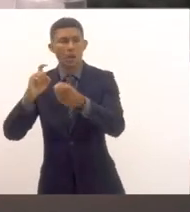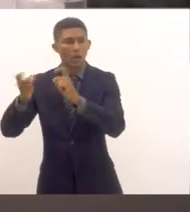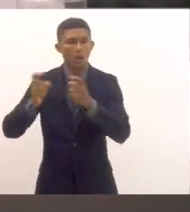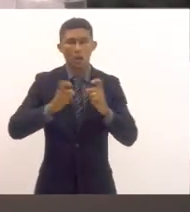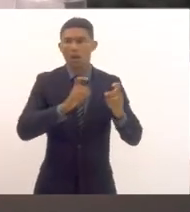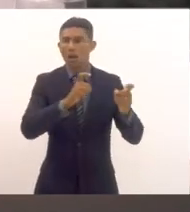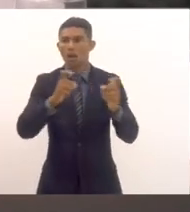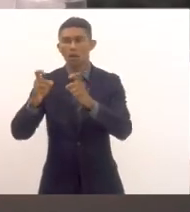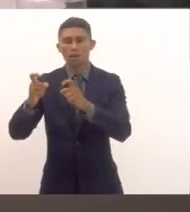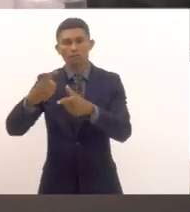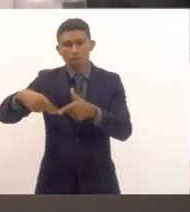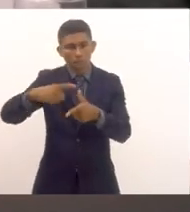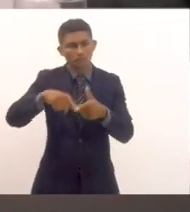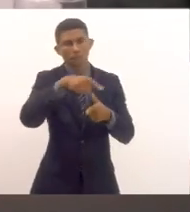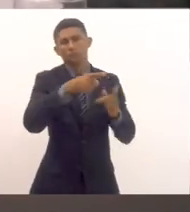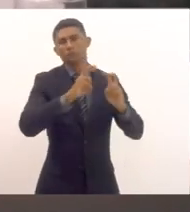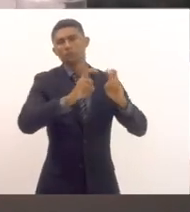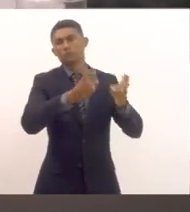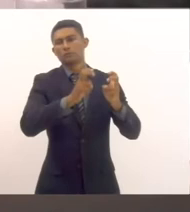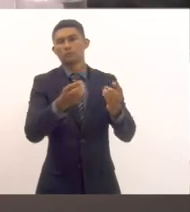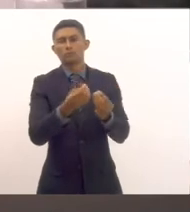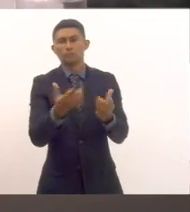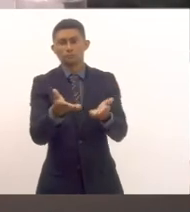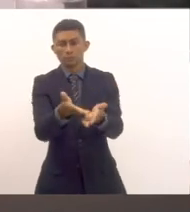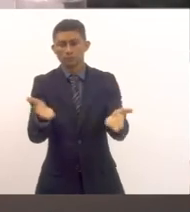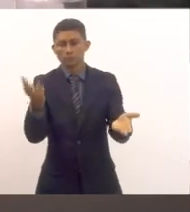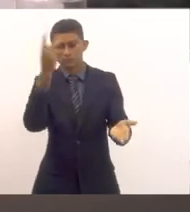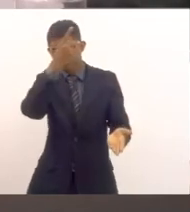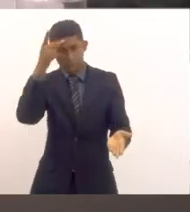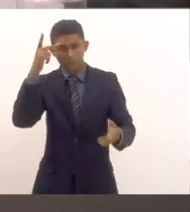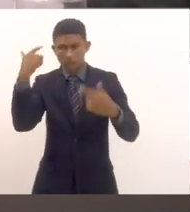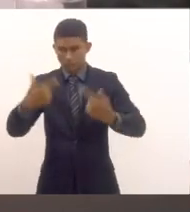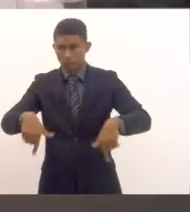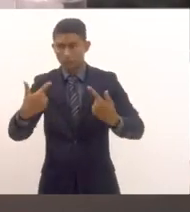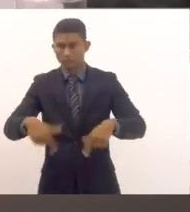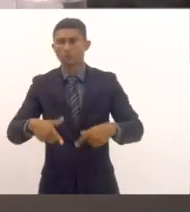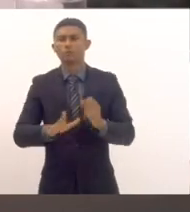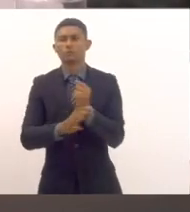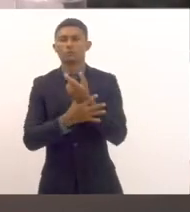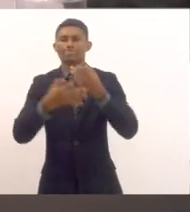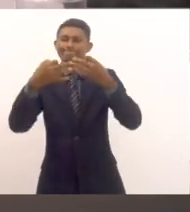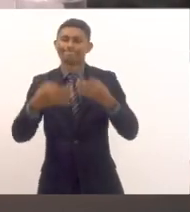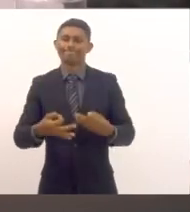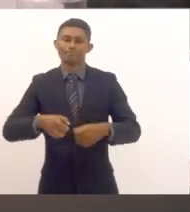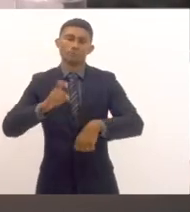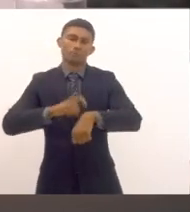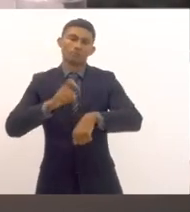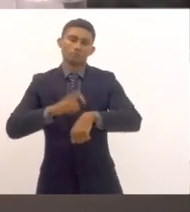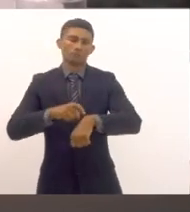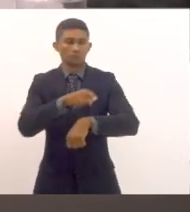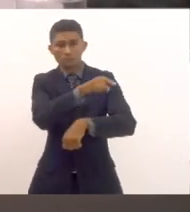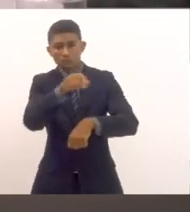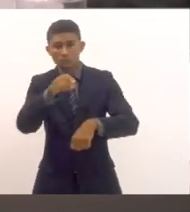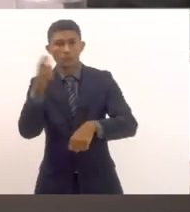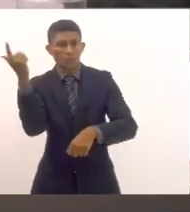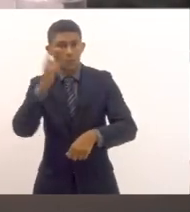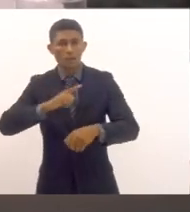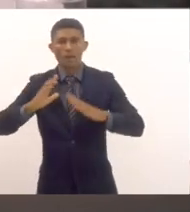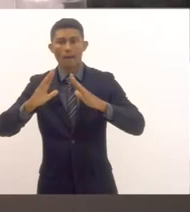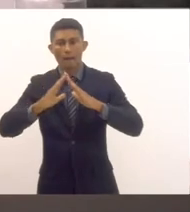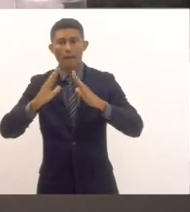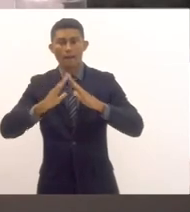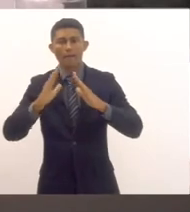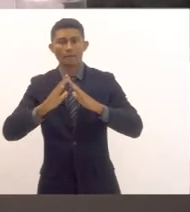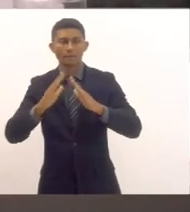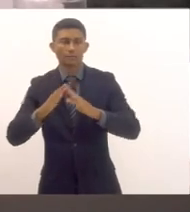do transporte Ferroviário para garantir o trabalhador de ter o horário né previsto na chegada da de casa